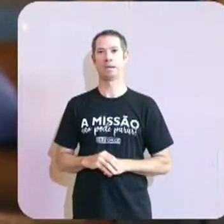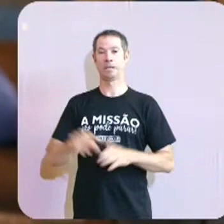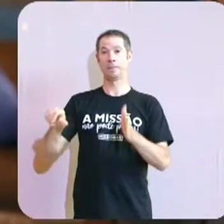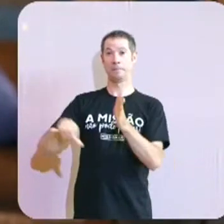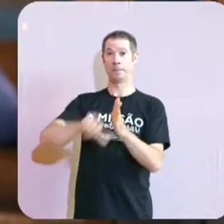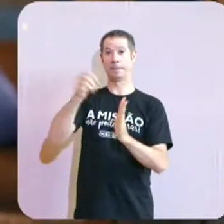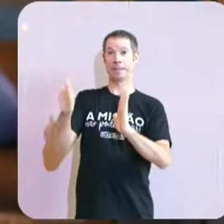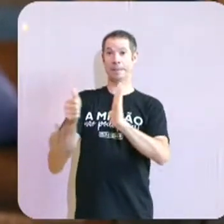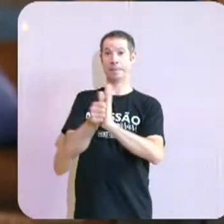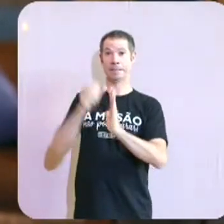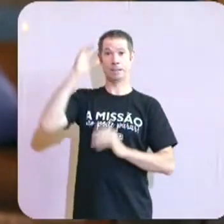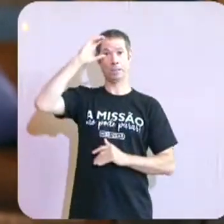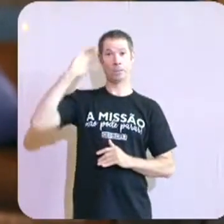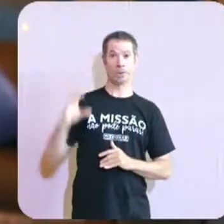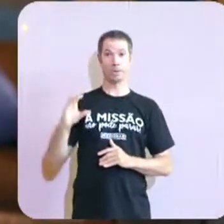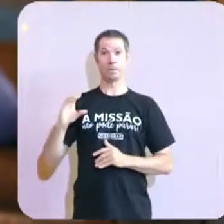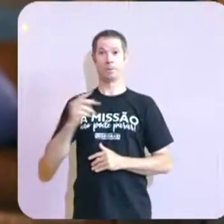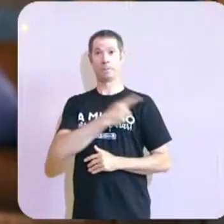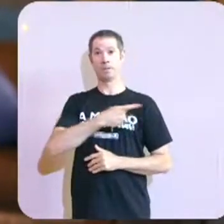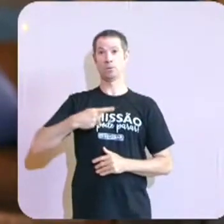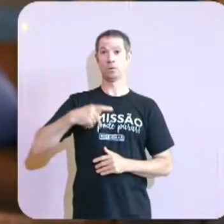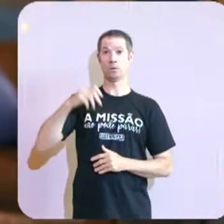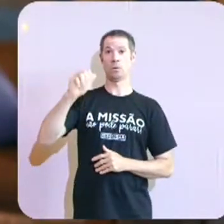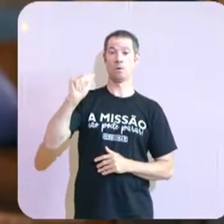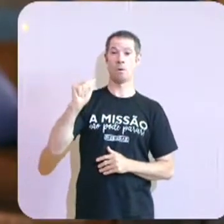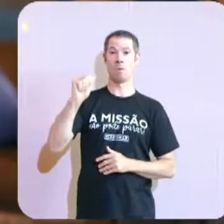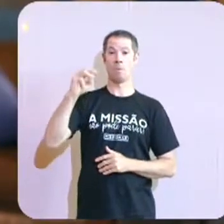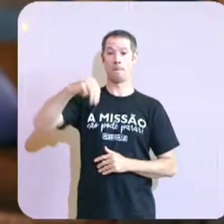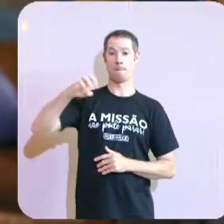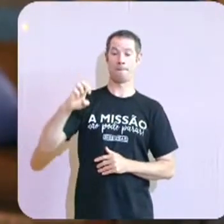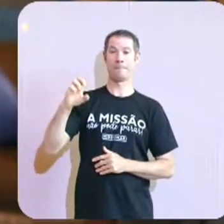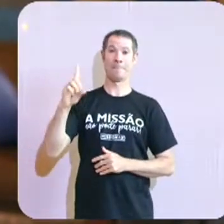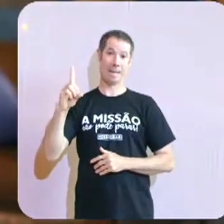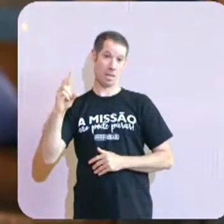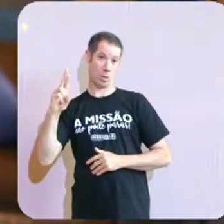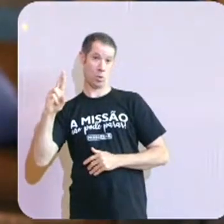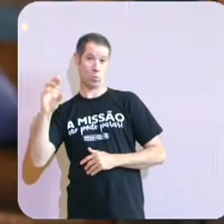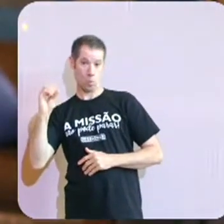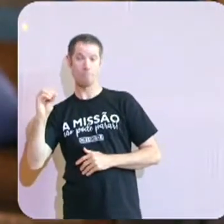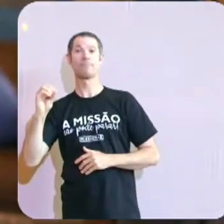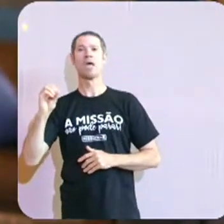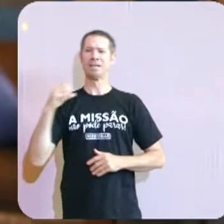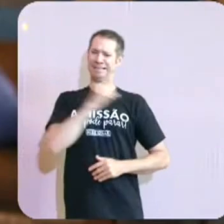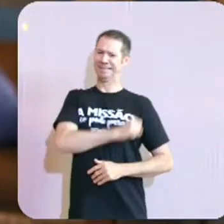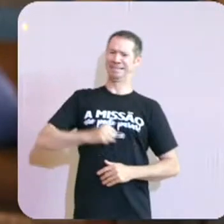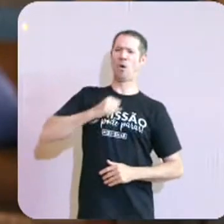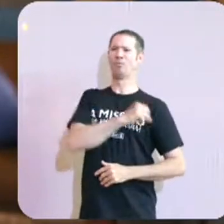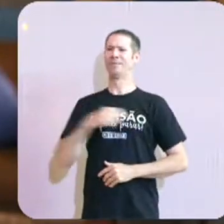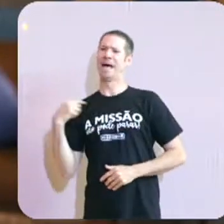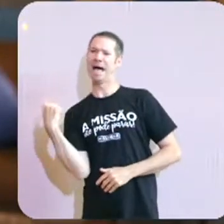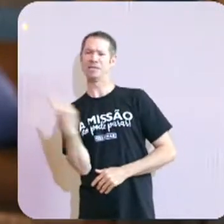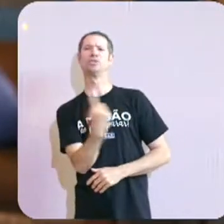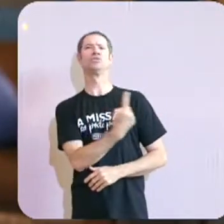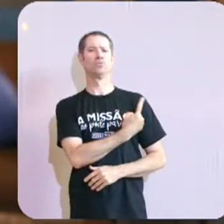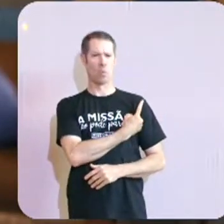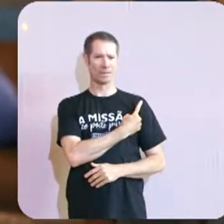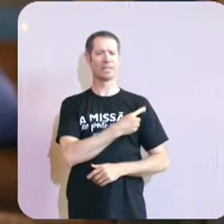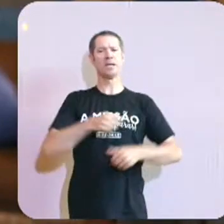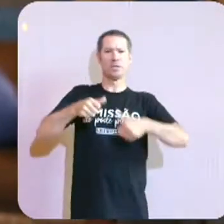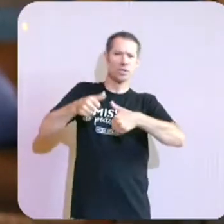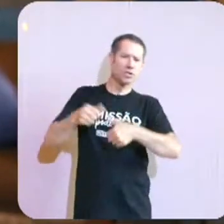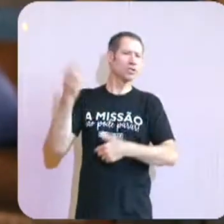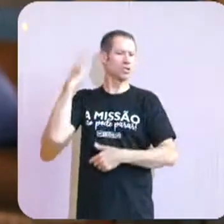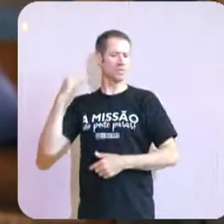Primeira Igreja Batista de Curitiba. Aqui é o pastor Homero Aziz e que saudade eu tenho de vocês. Estive com vocês aí